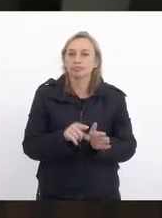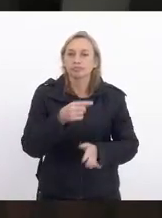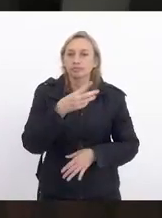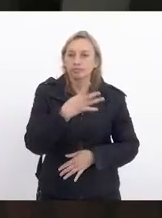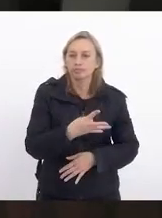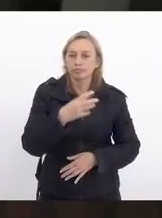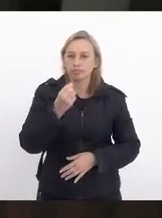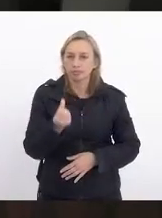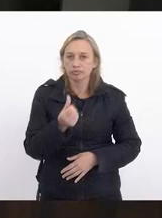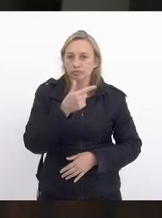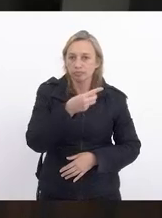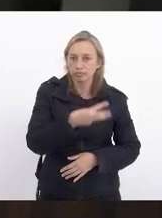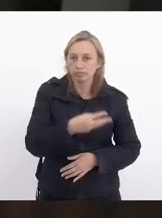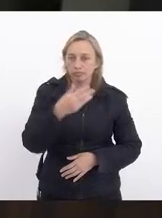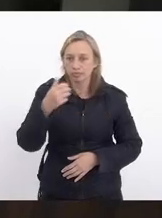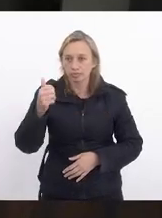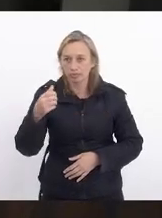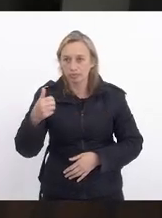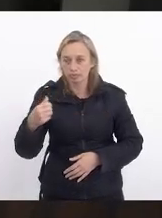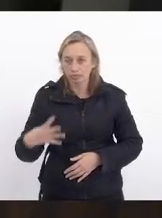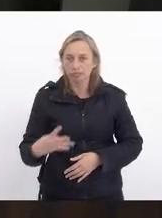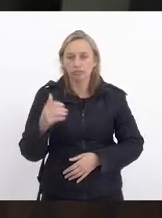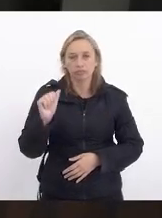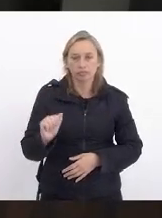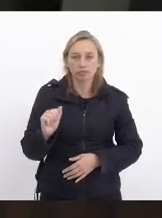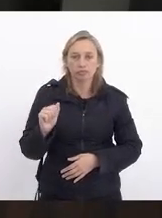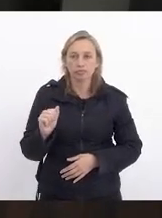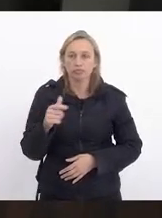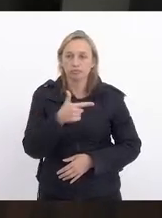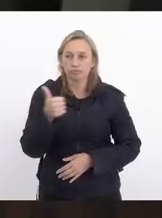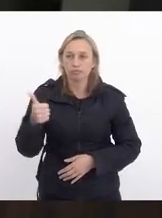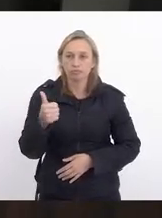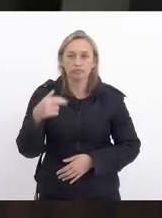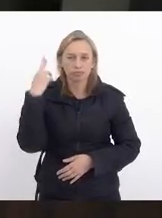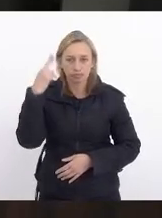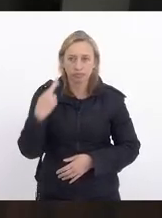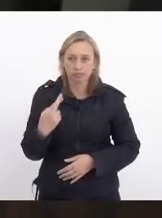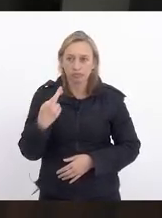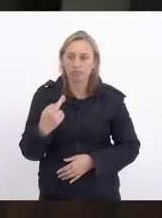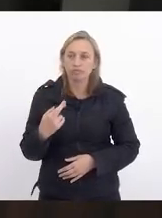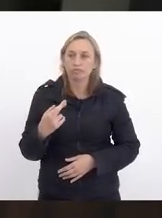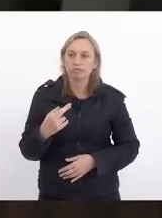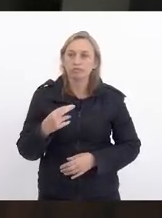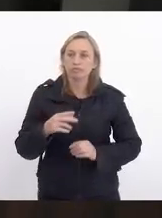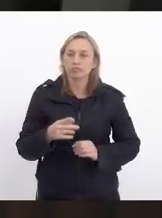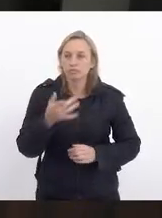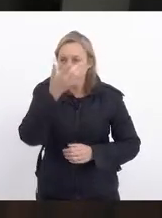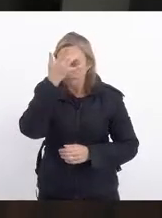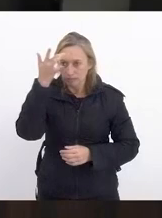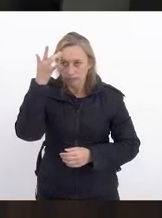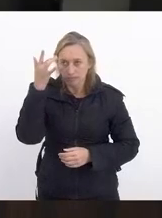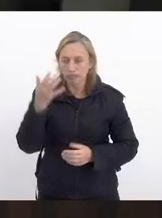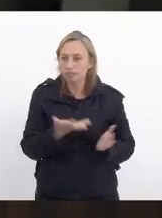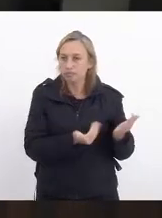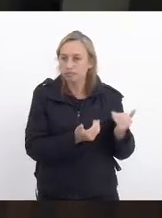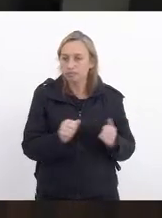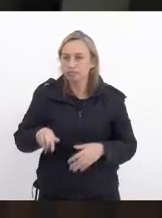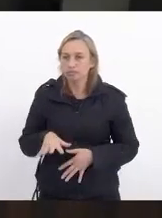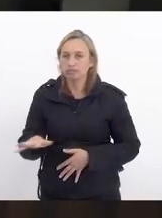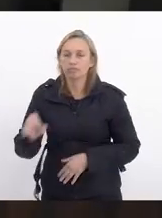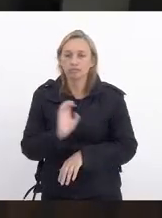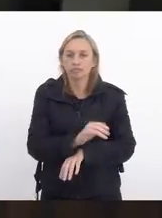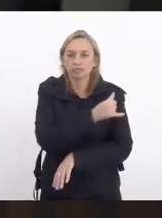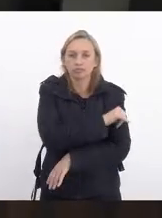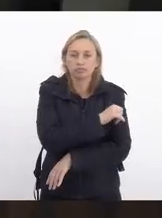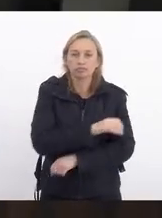nº 46 34 a de 21 de autoria da deputada Renata Souza institui o programa de acolhimento em Saúde Mental para a juventude das favelas do